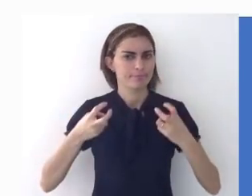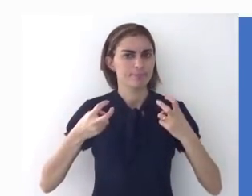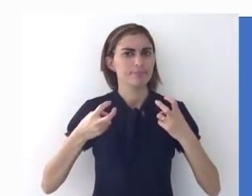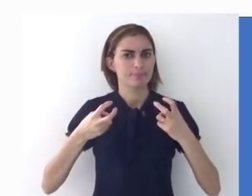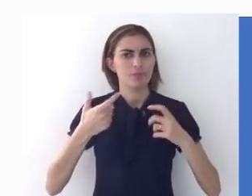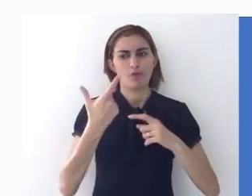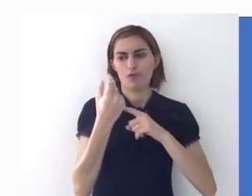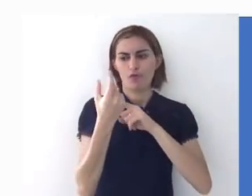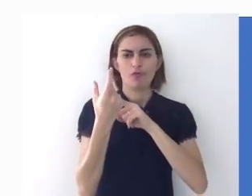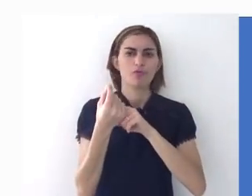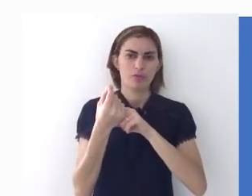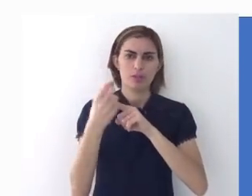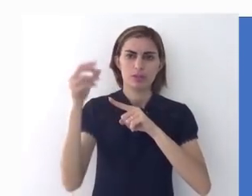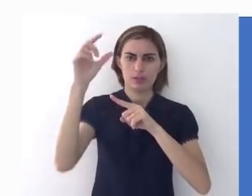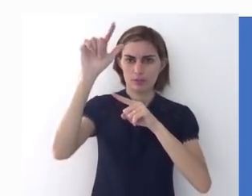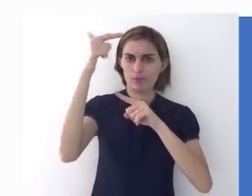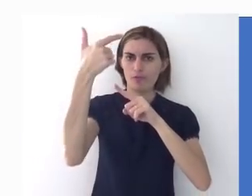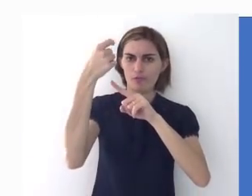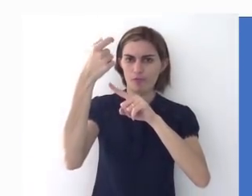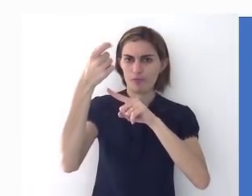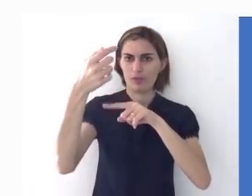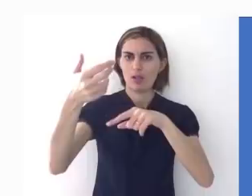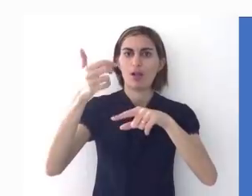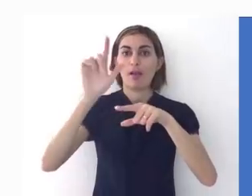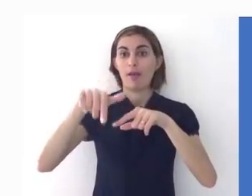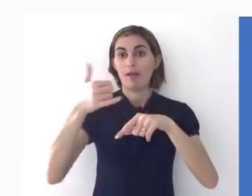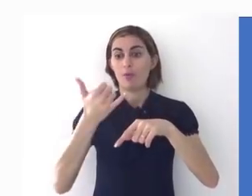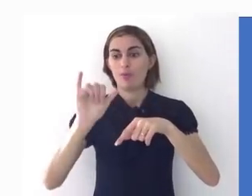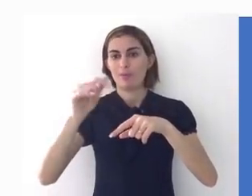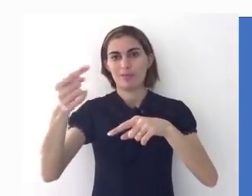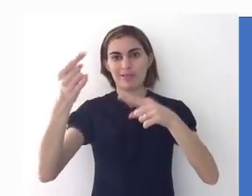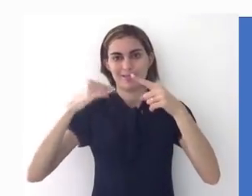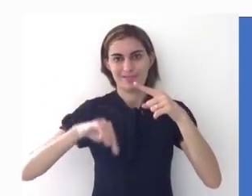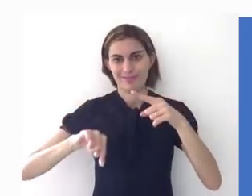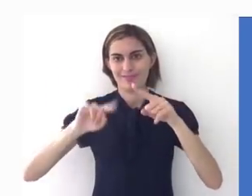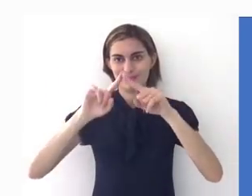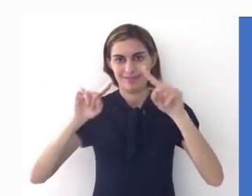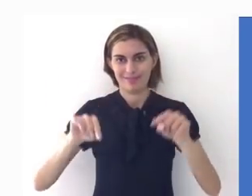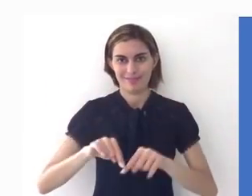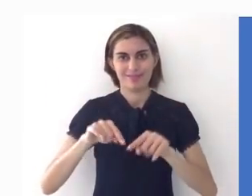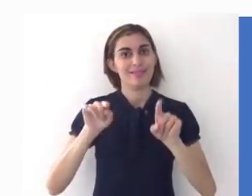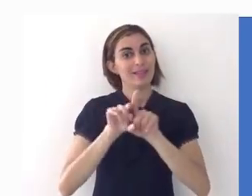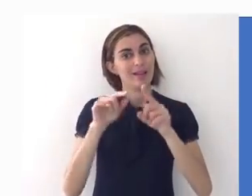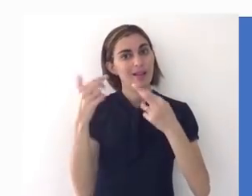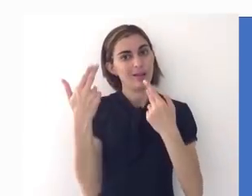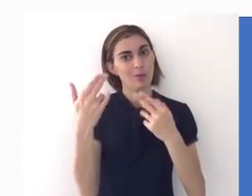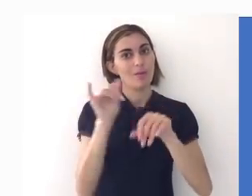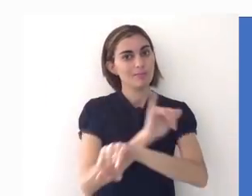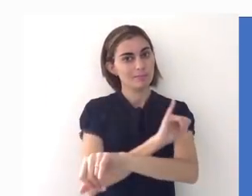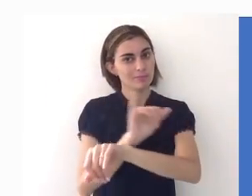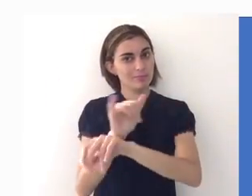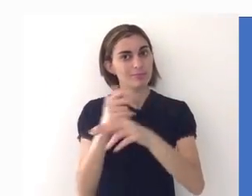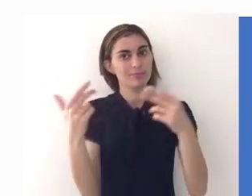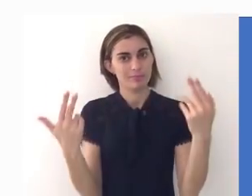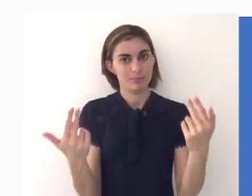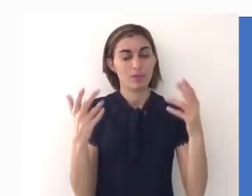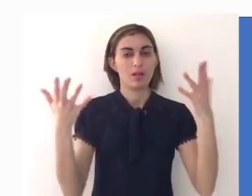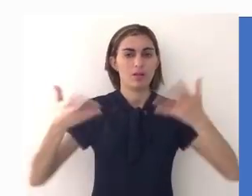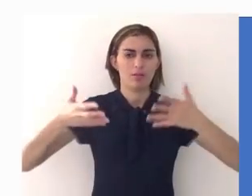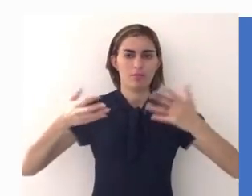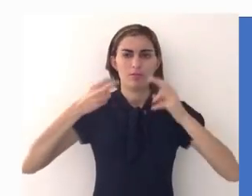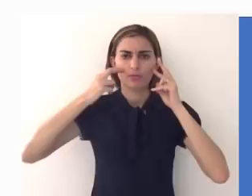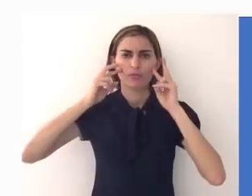E tranquilamente a gente percebe que o 20 do triângulo de cima é o y do triângulo de baixo também, usando a